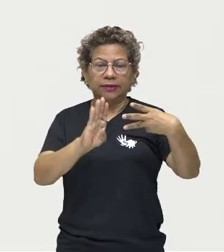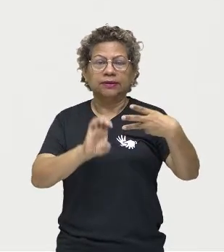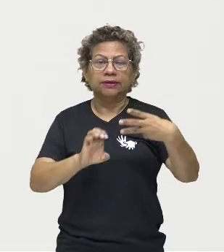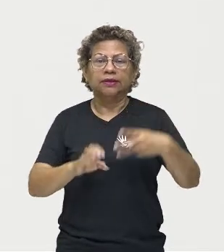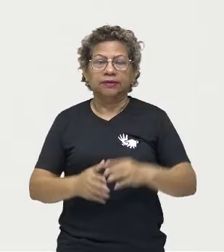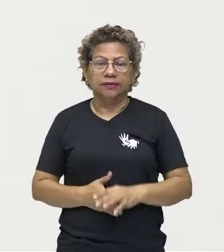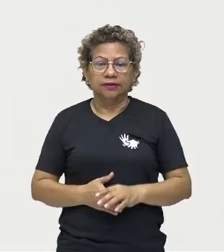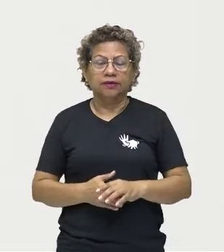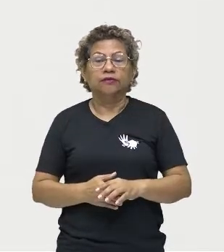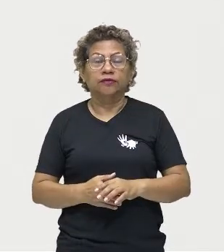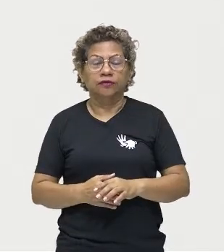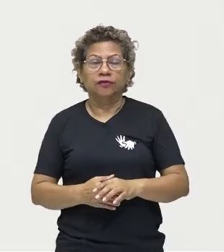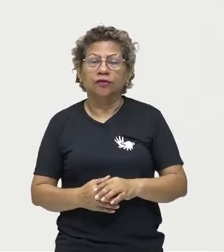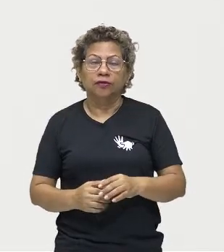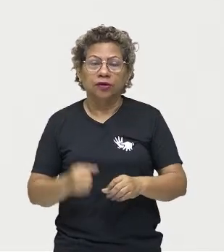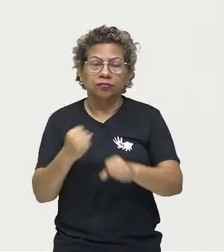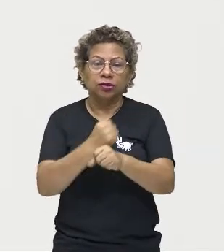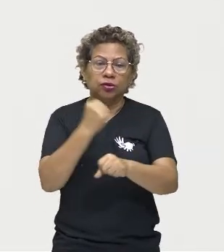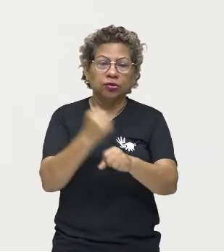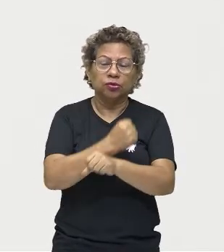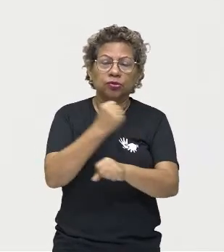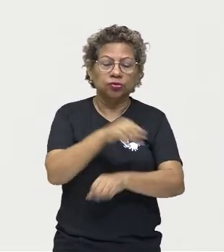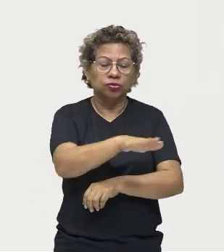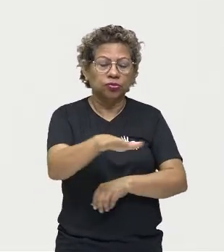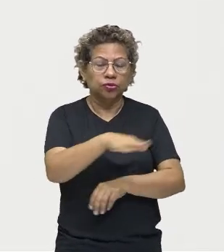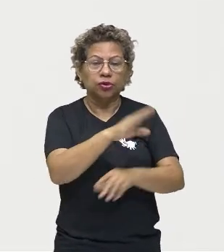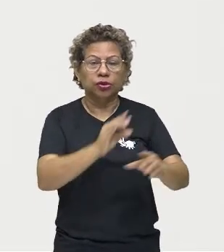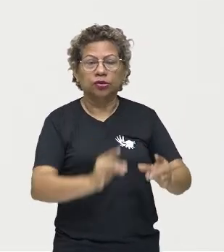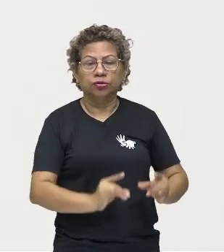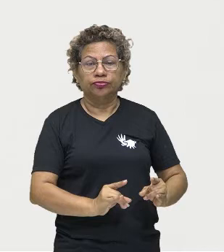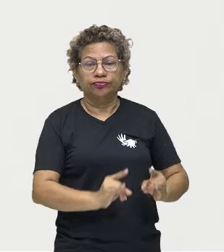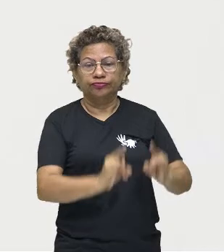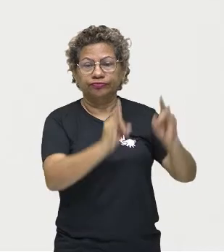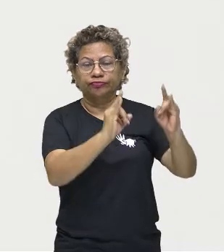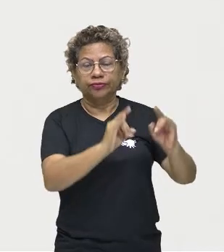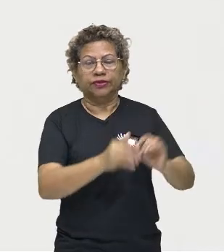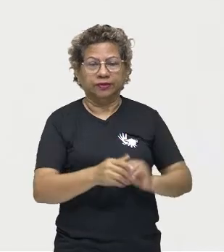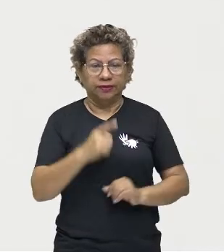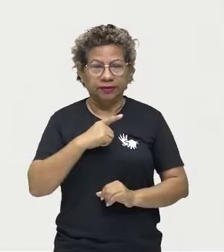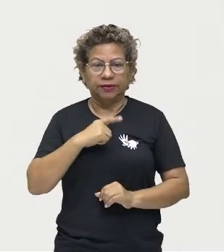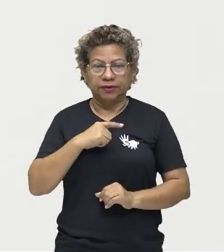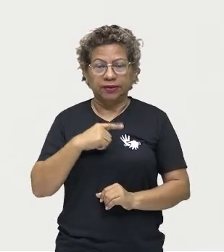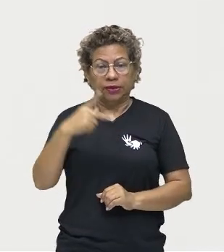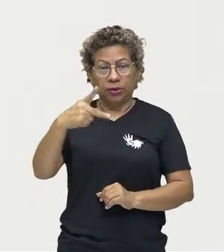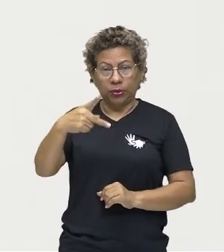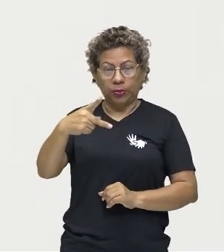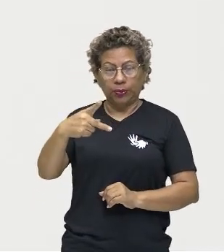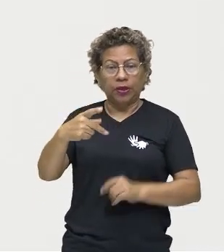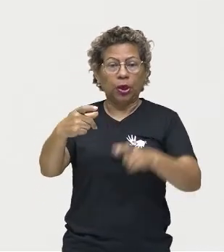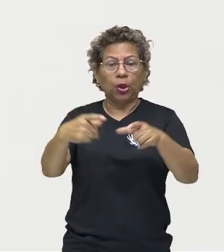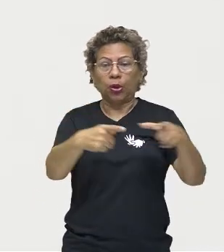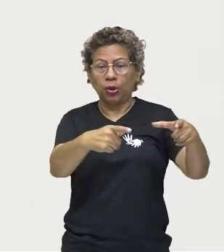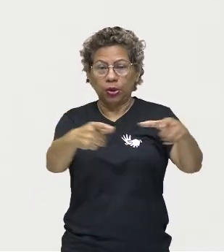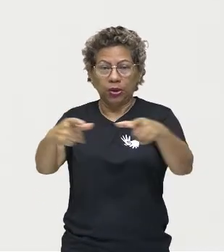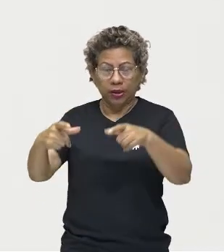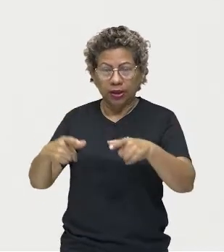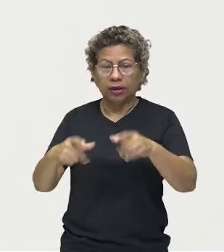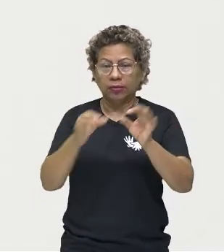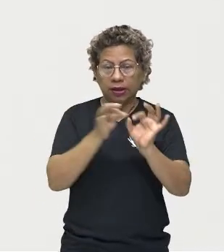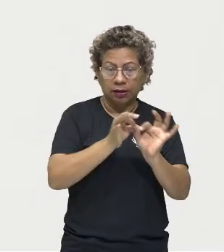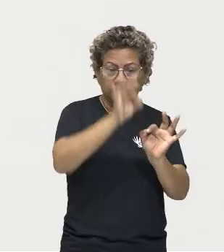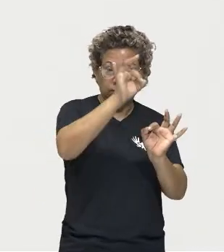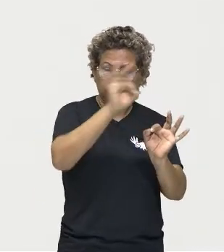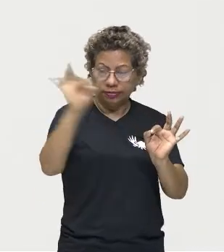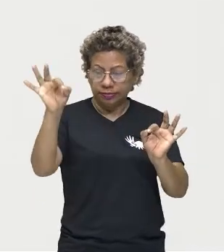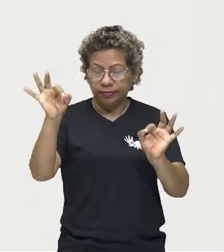área plana de um condomínio. Um posto policial estará localizado no ponto P, situado à mesma distância